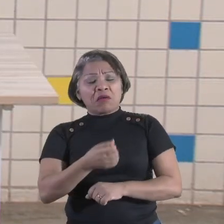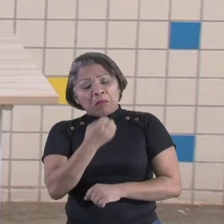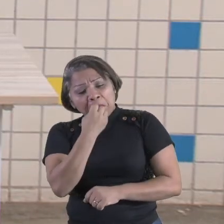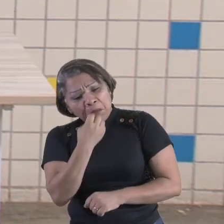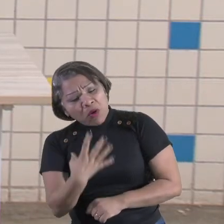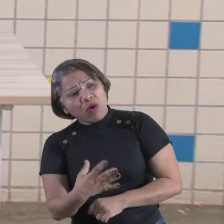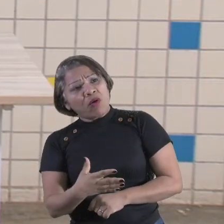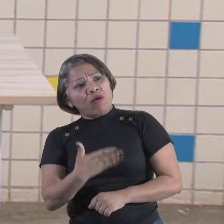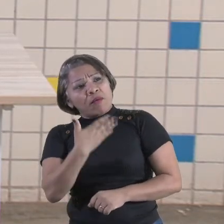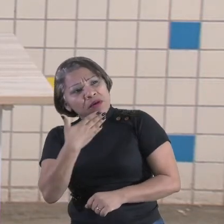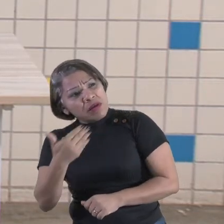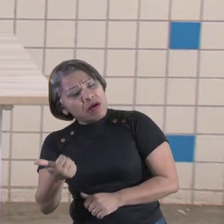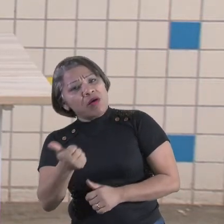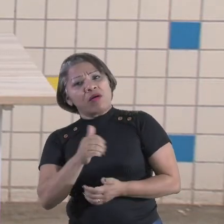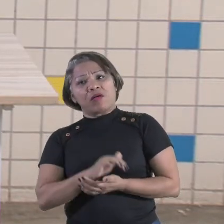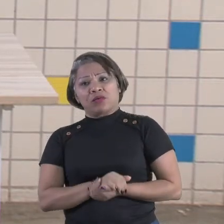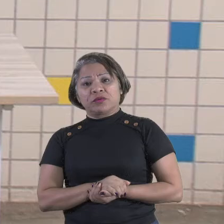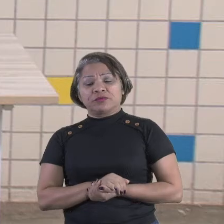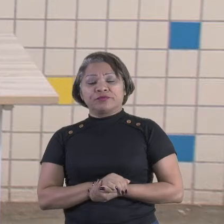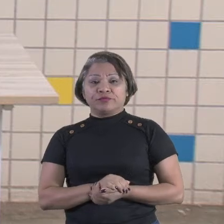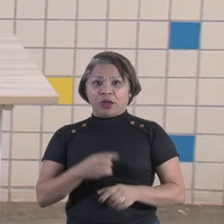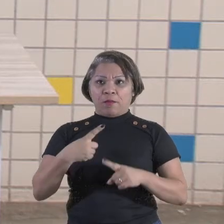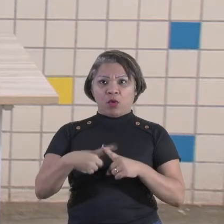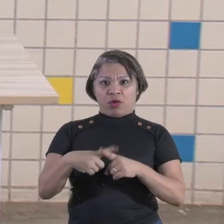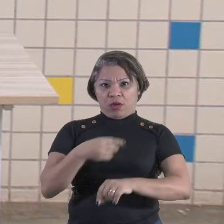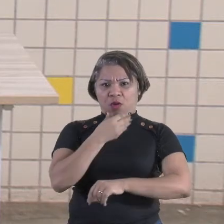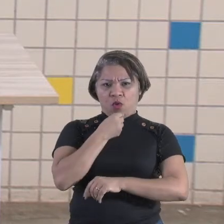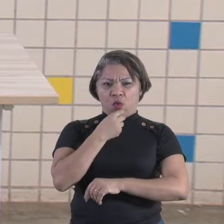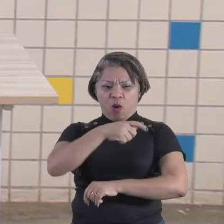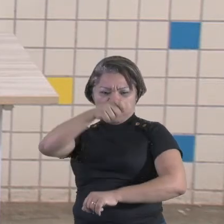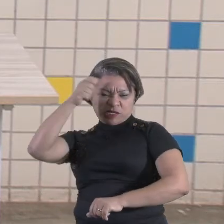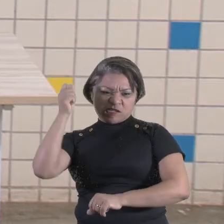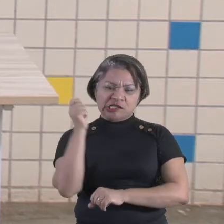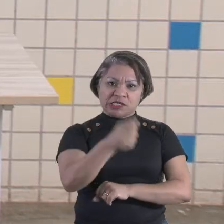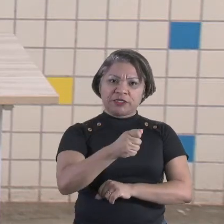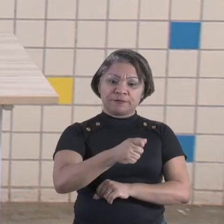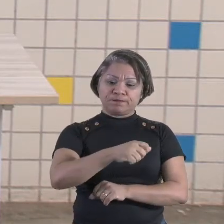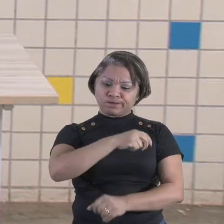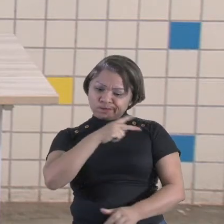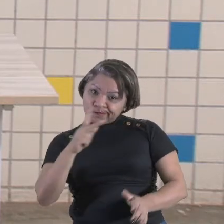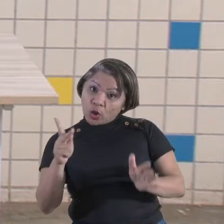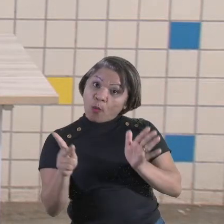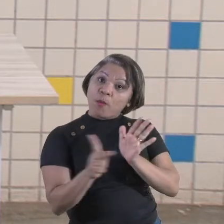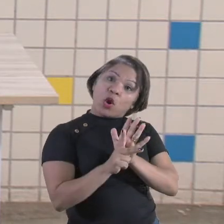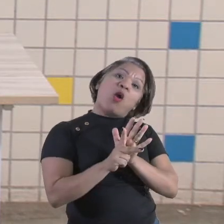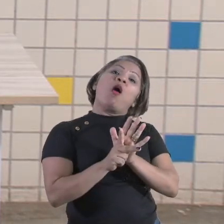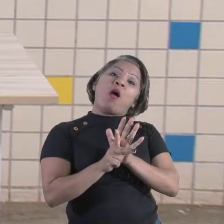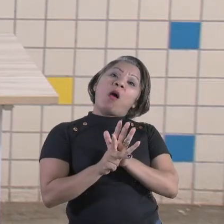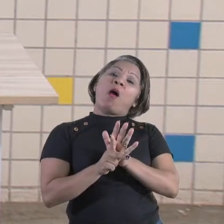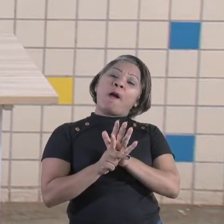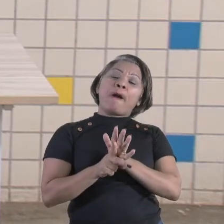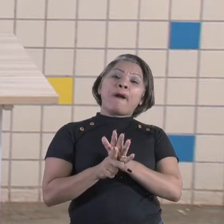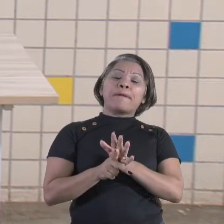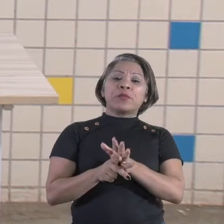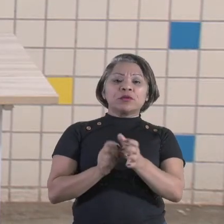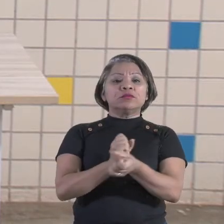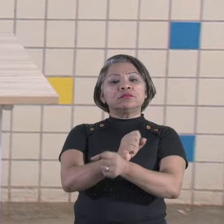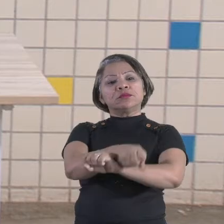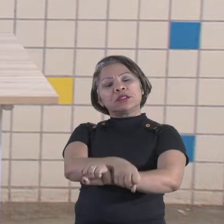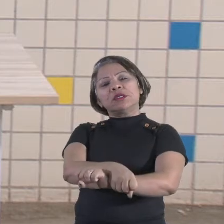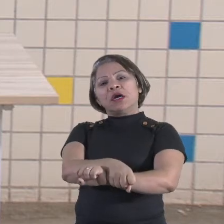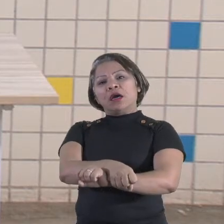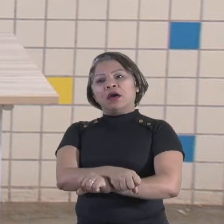deles, porque esses feitores muitas vezes eram próprios escravos forros. Então tinham alguns que eram